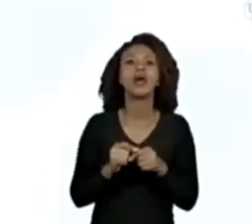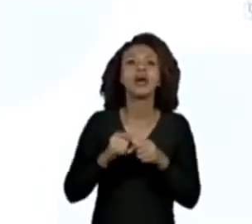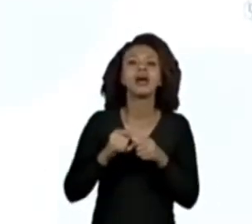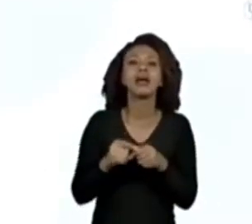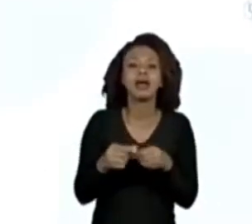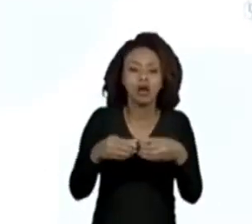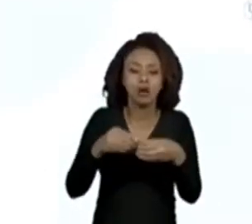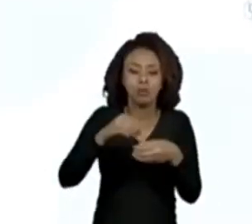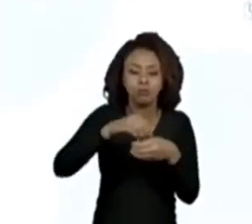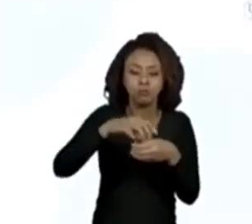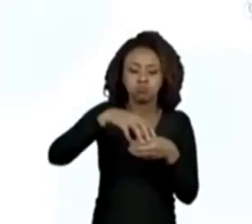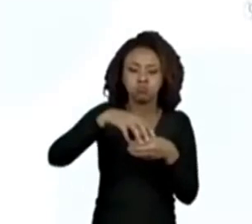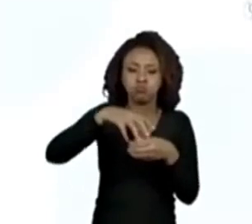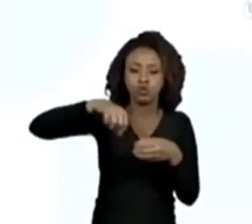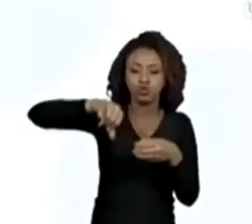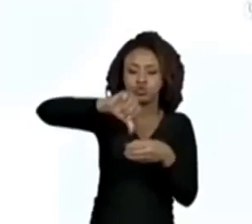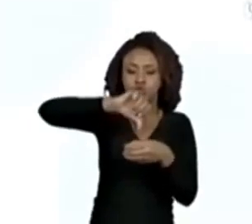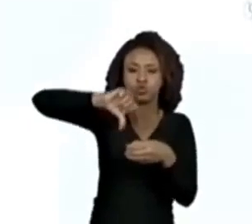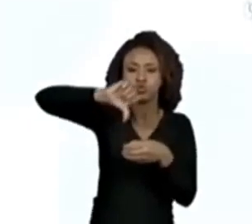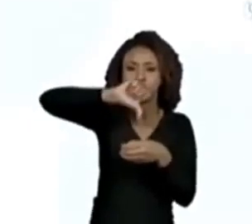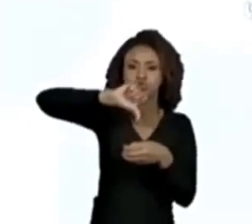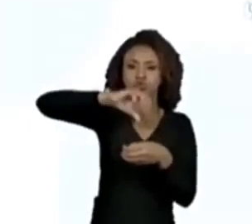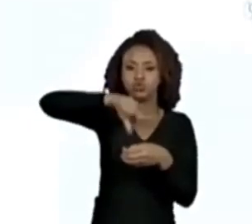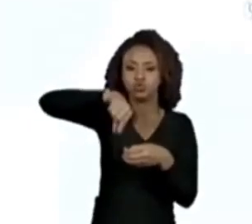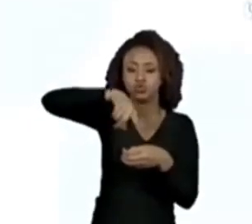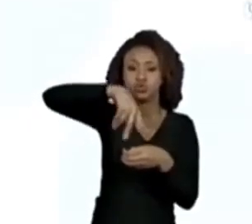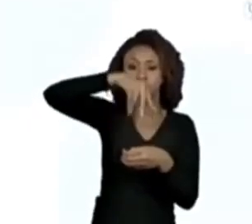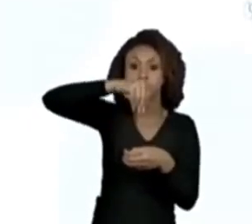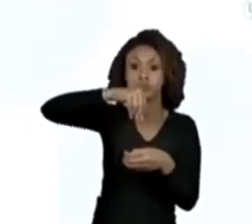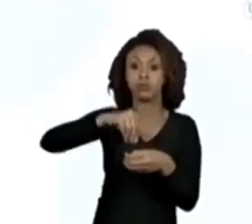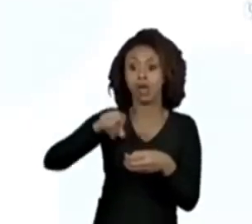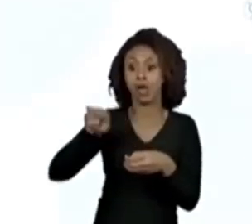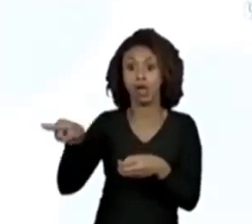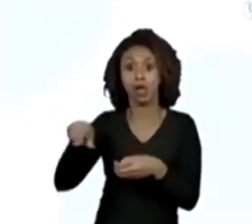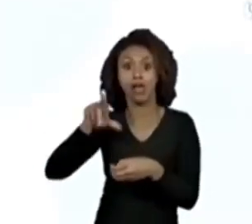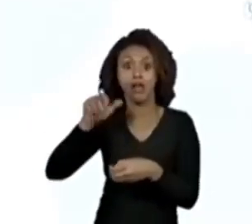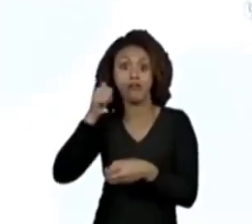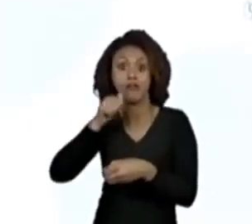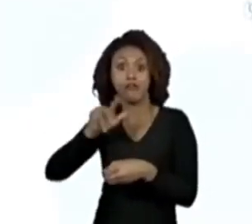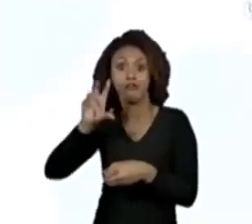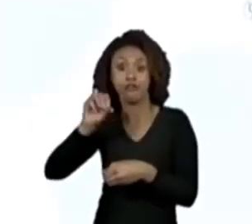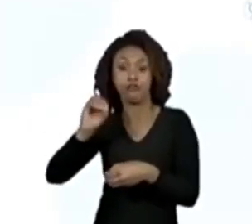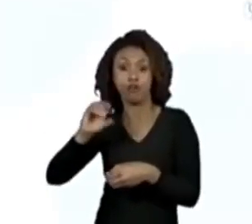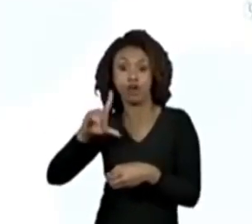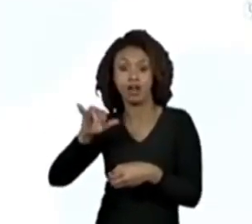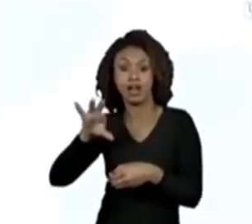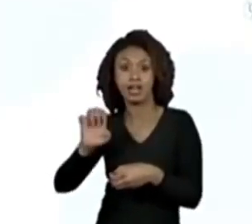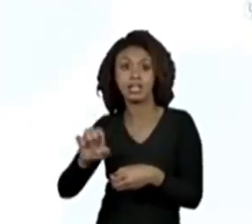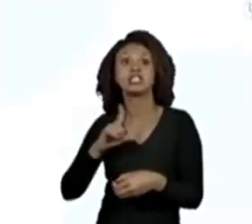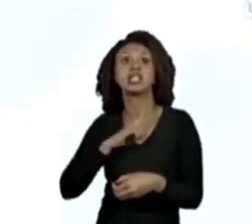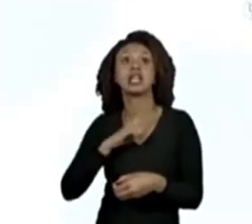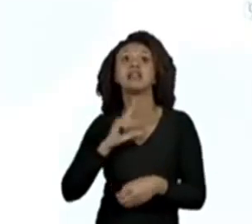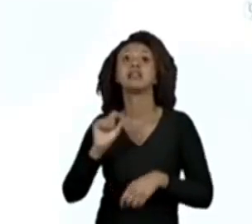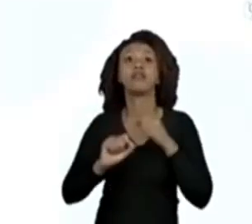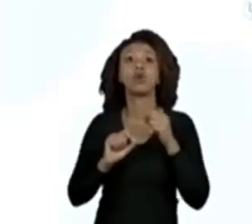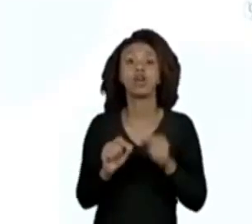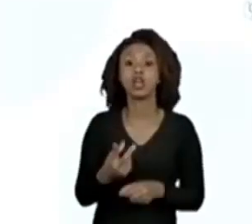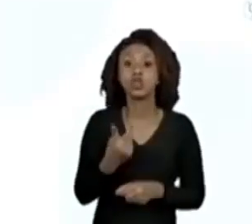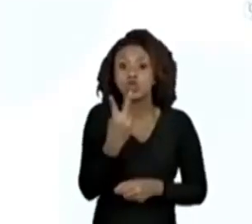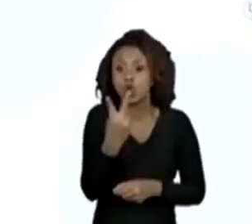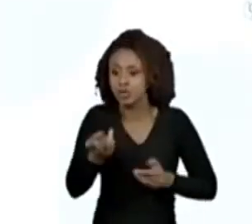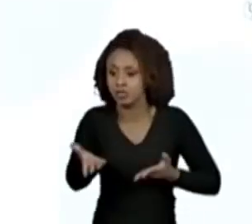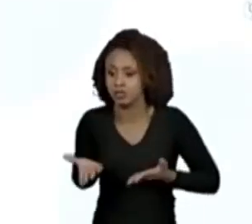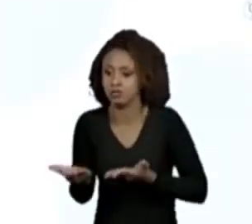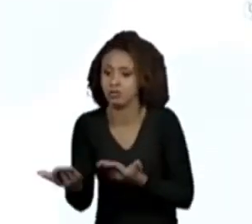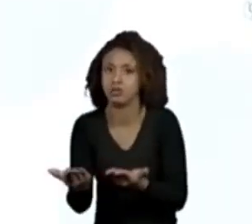uma delícia. Ela preparou 2 assadeiras com 8 forminhas de bolinho